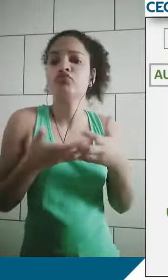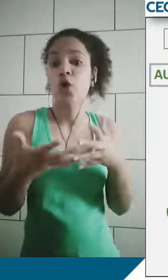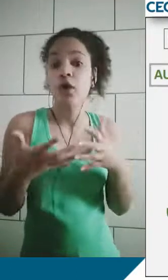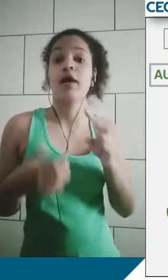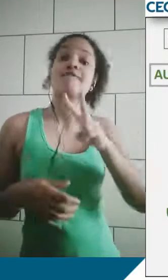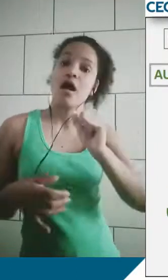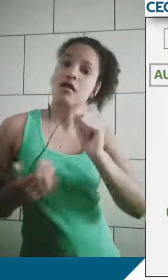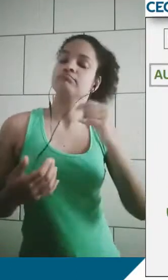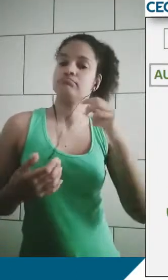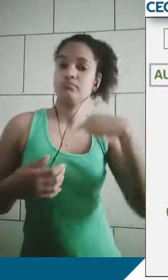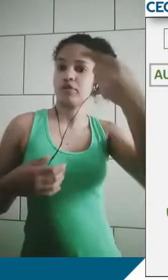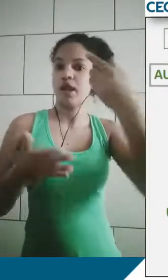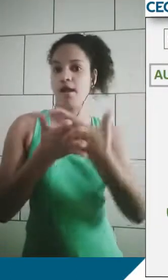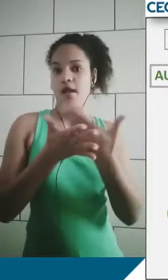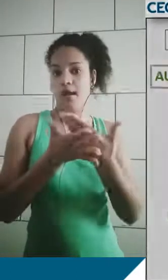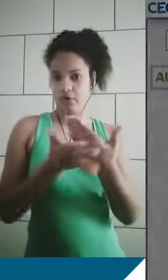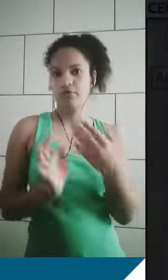assunto da nossa próxima aula.